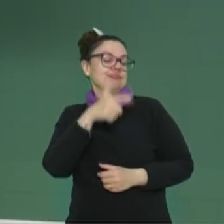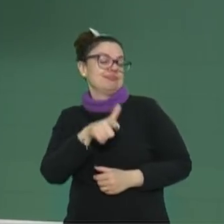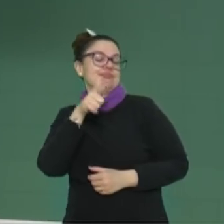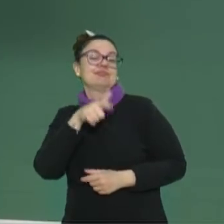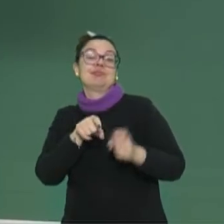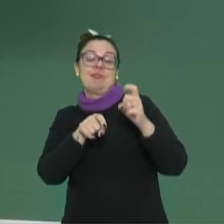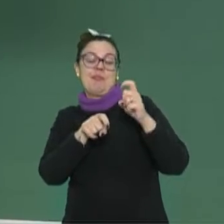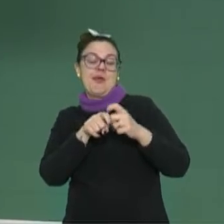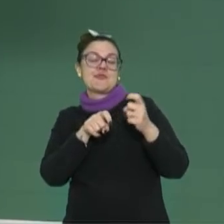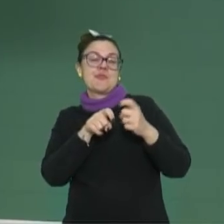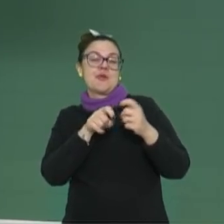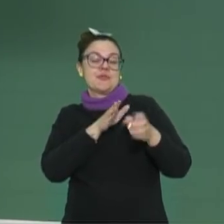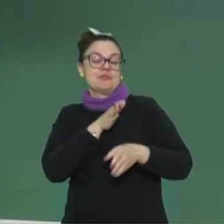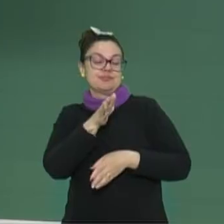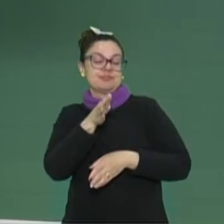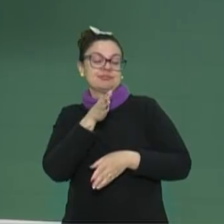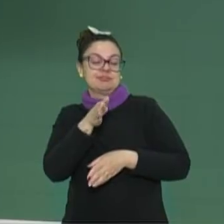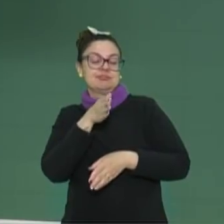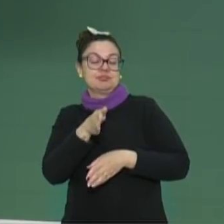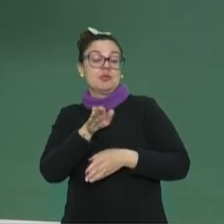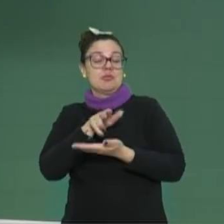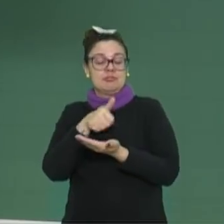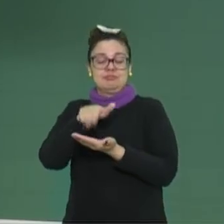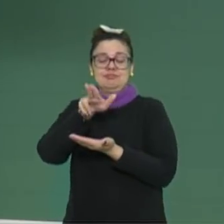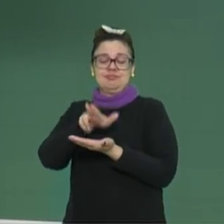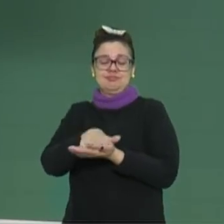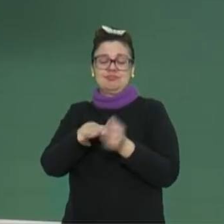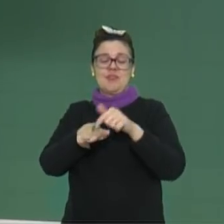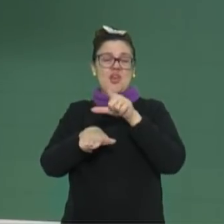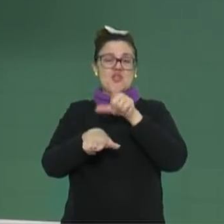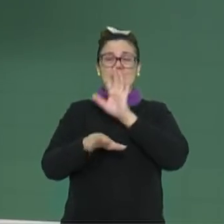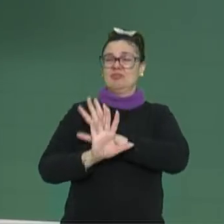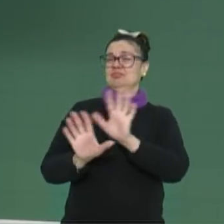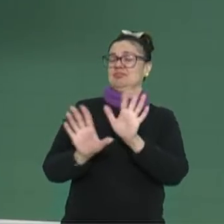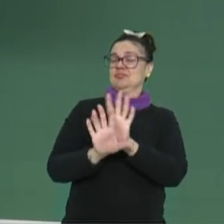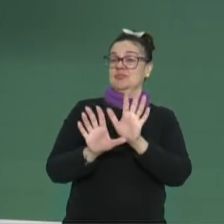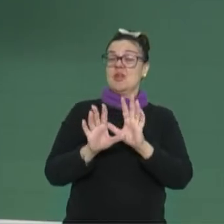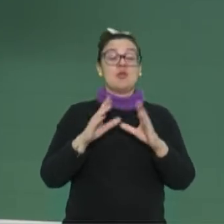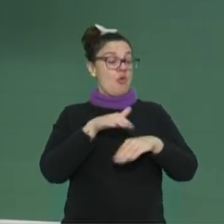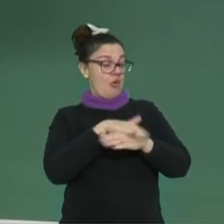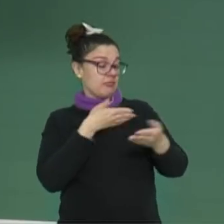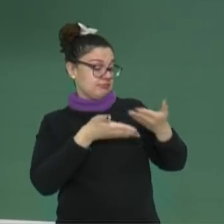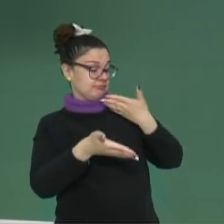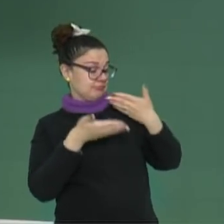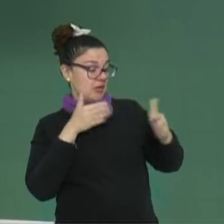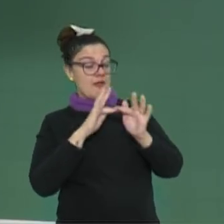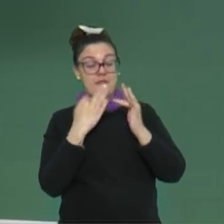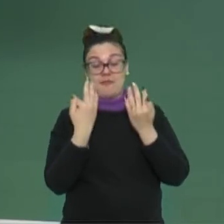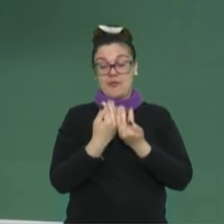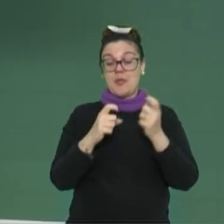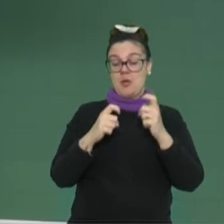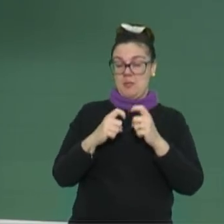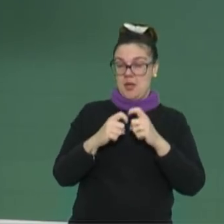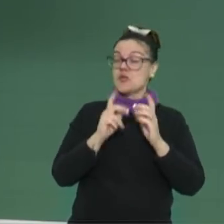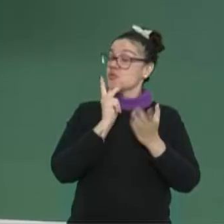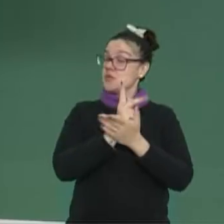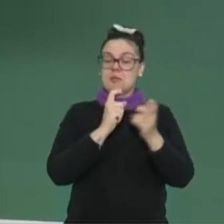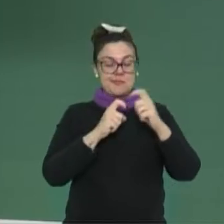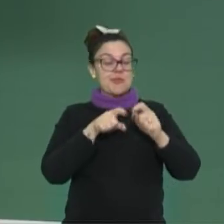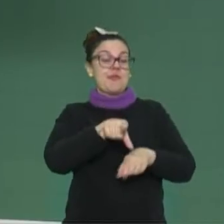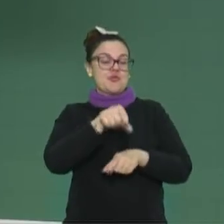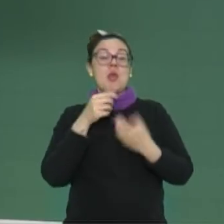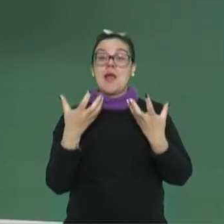procedimentos. E aí, discutir isso com a família ou com os médicos e entender qual é a melhor forma. Os médicos vão lutar sempre pela vida, e isso